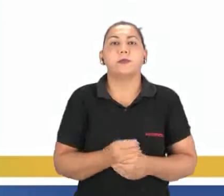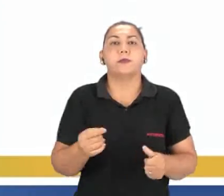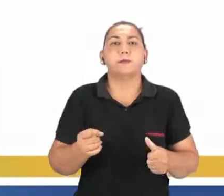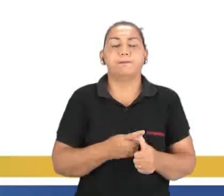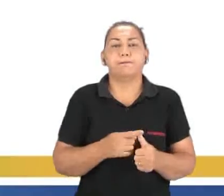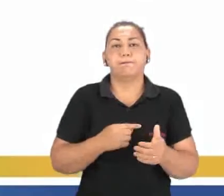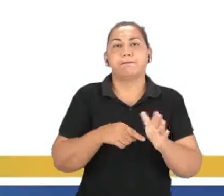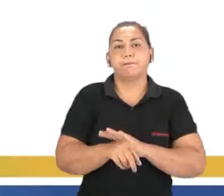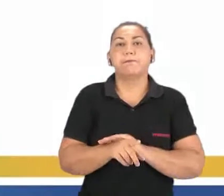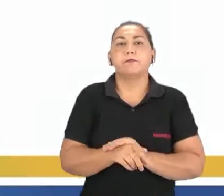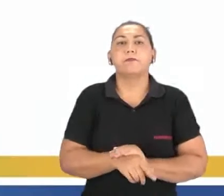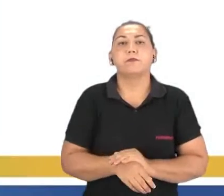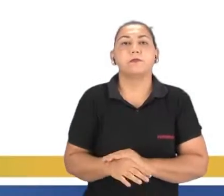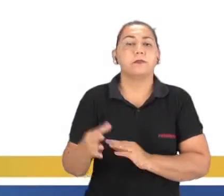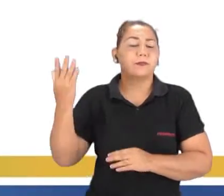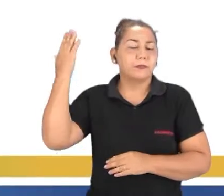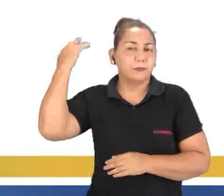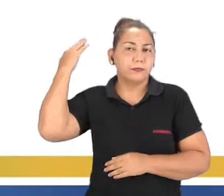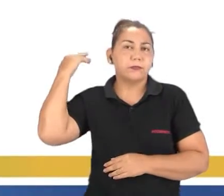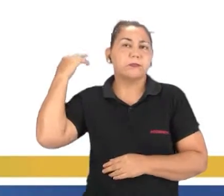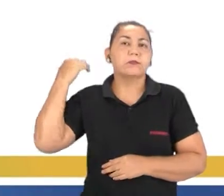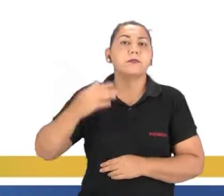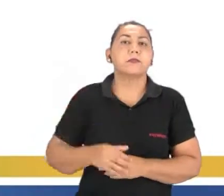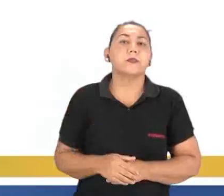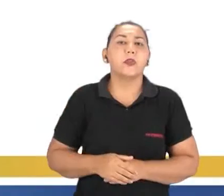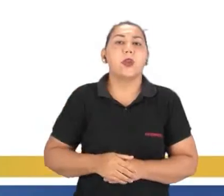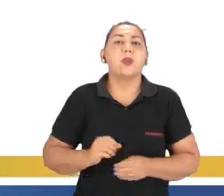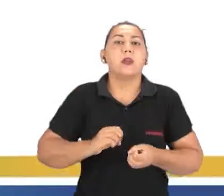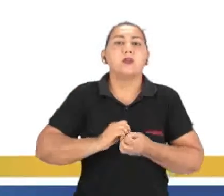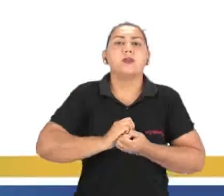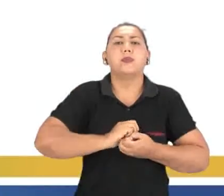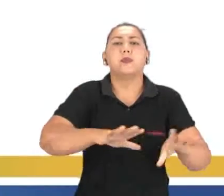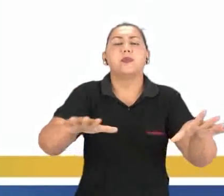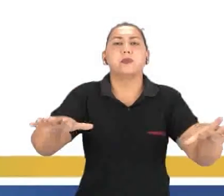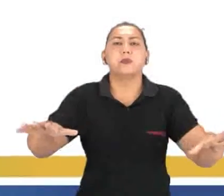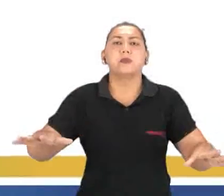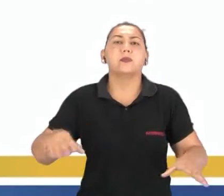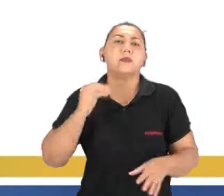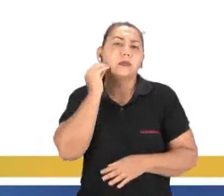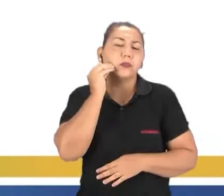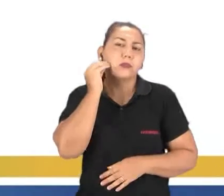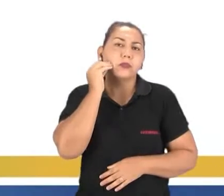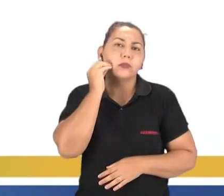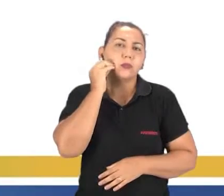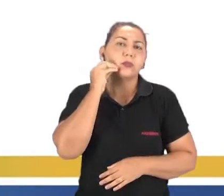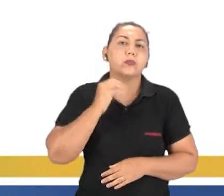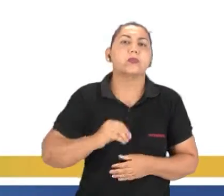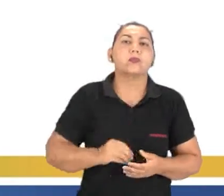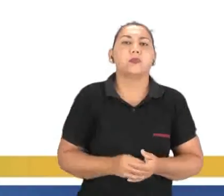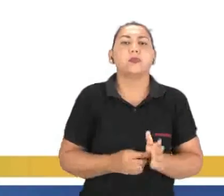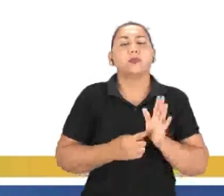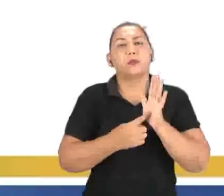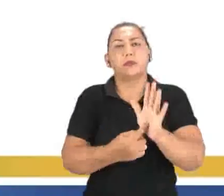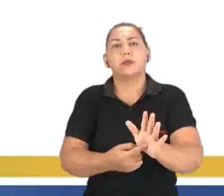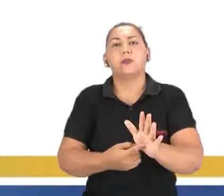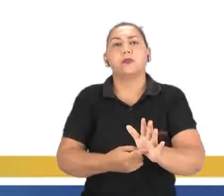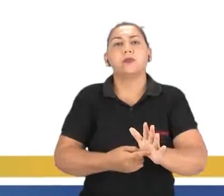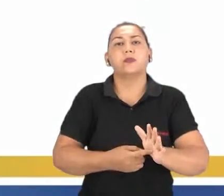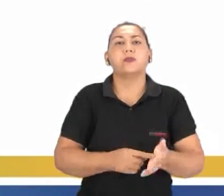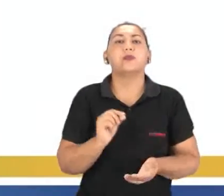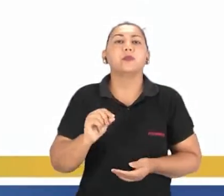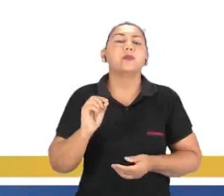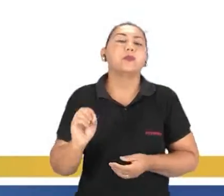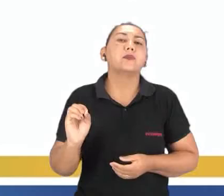Mendel divulgou os resultados de seus experimentos, ele supôs a existência de fatores e a separação desses fatores